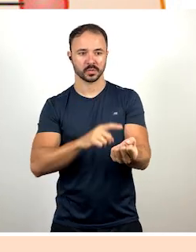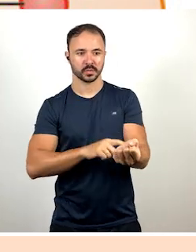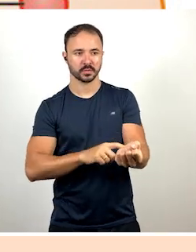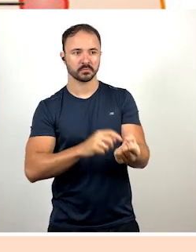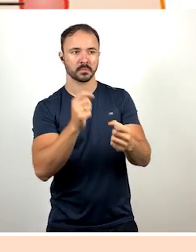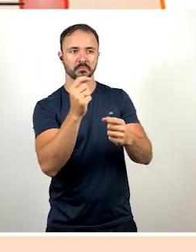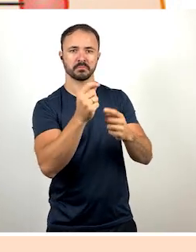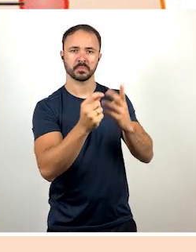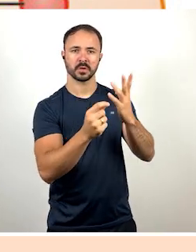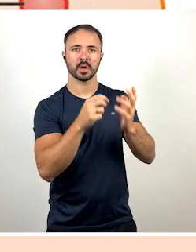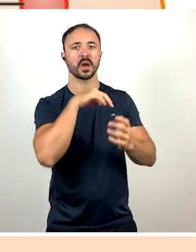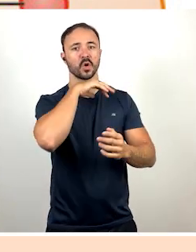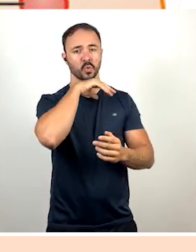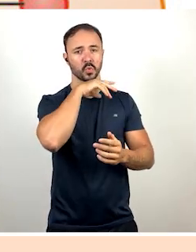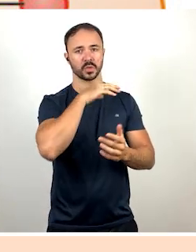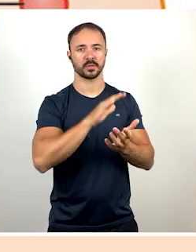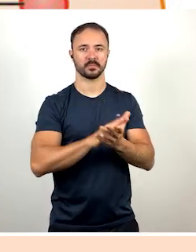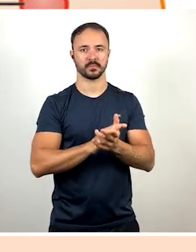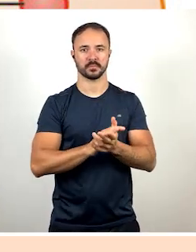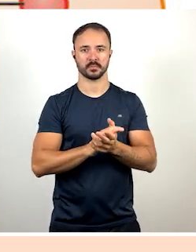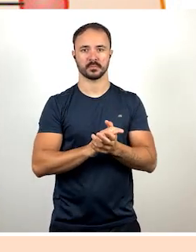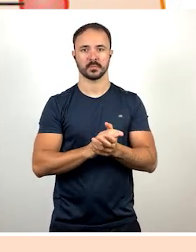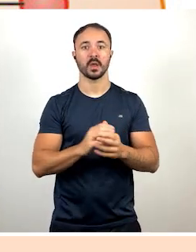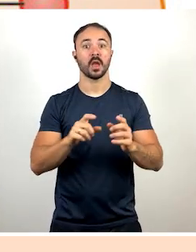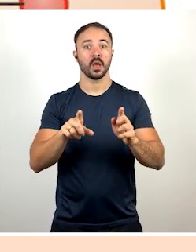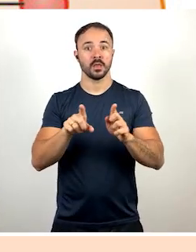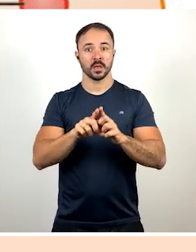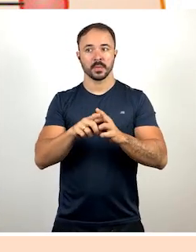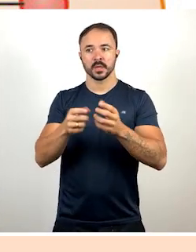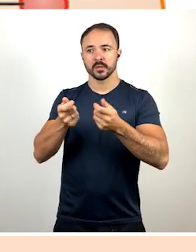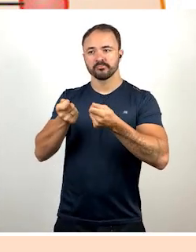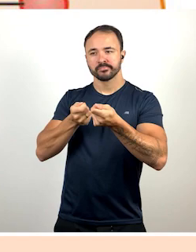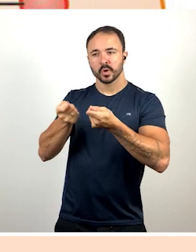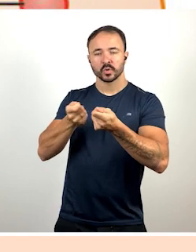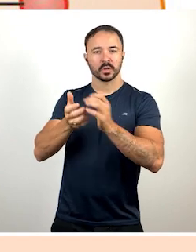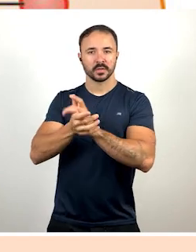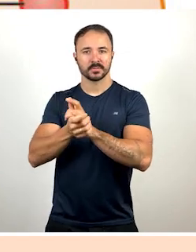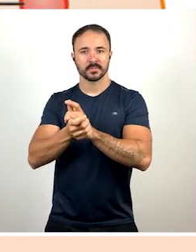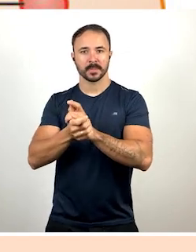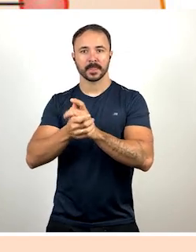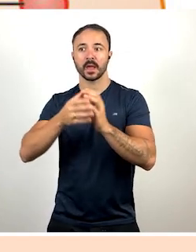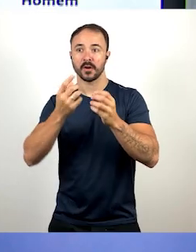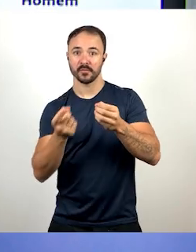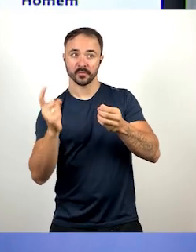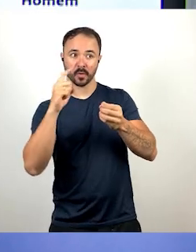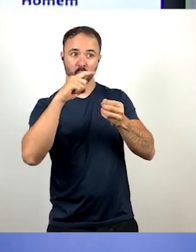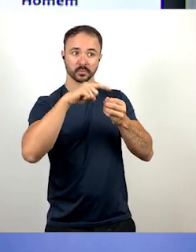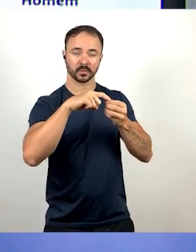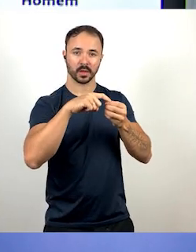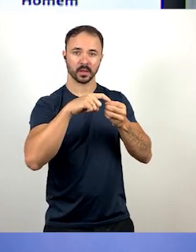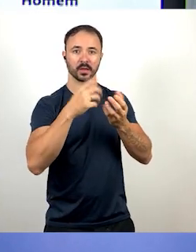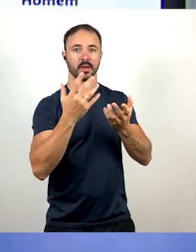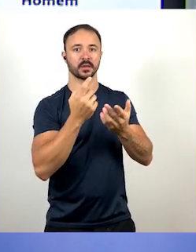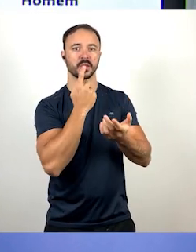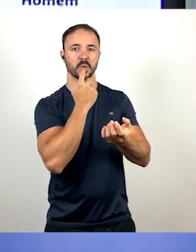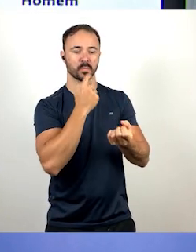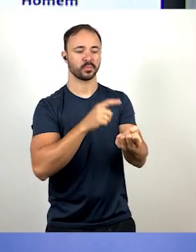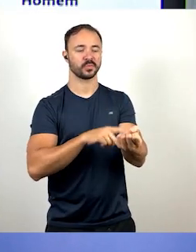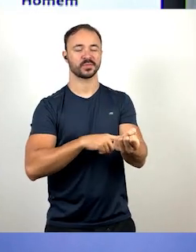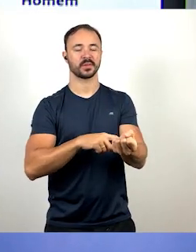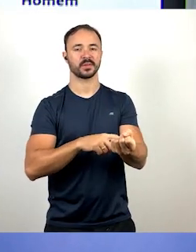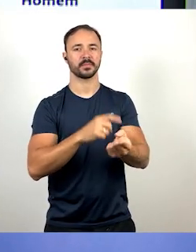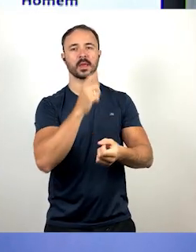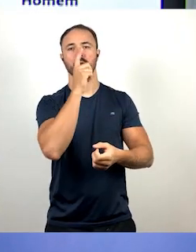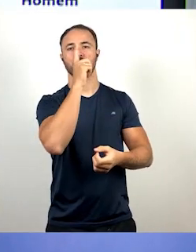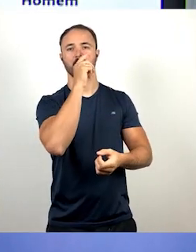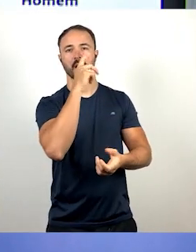excesso, fazendo também com que retorne à circulação sanguínea líquido, a água no caso,